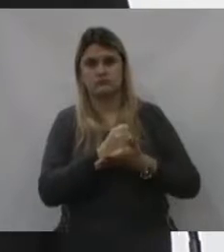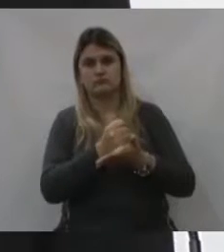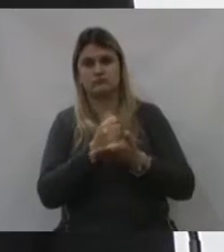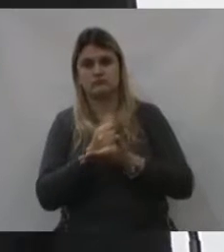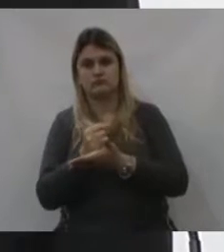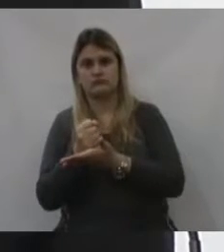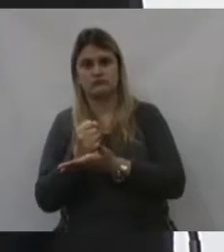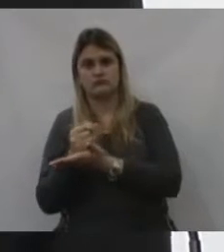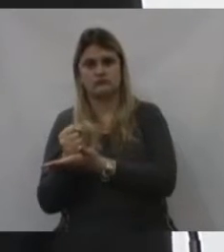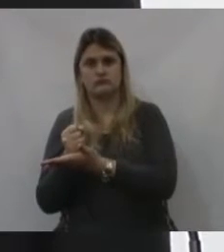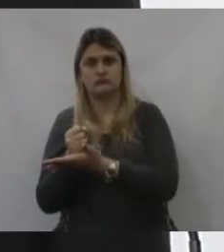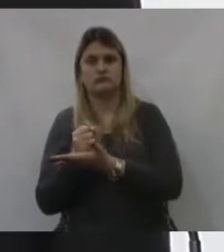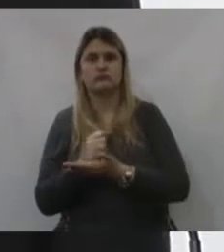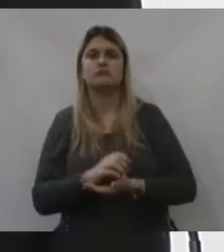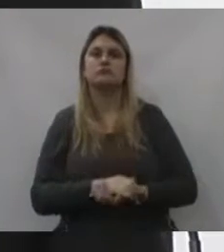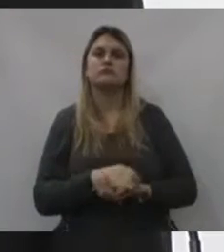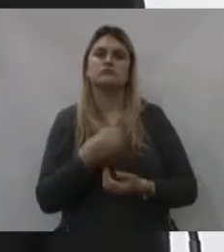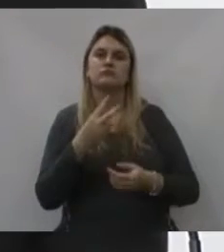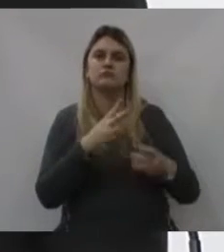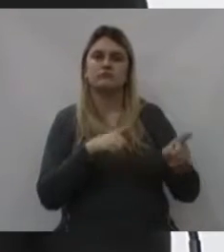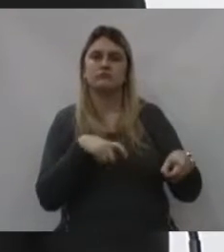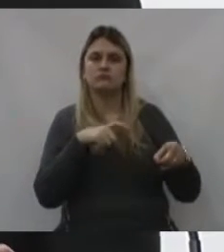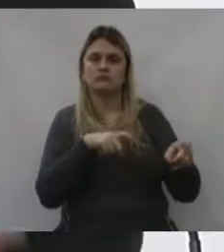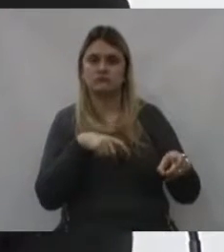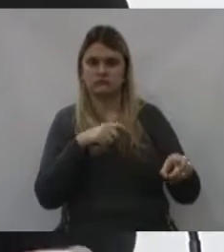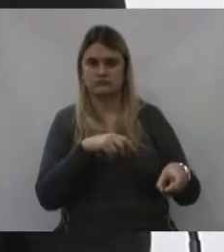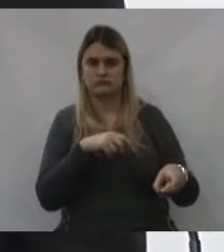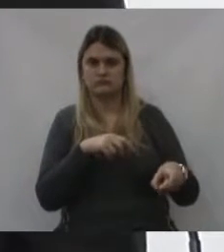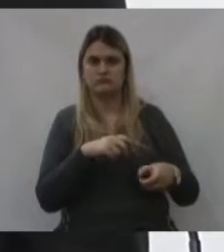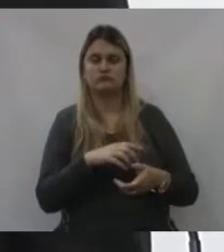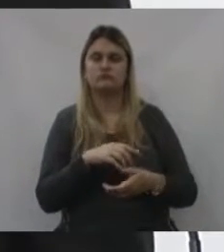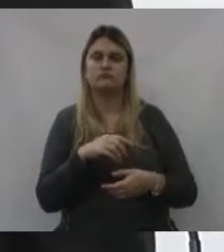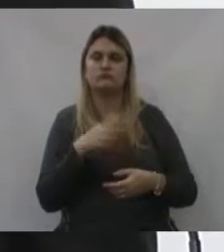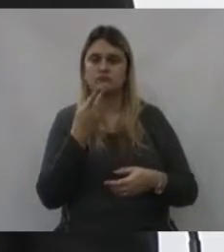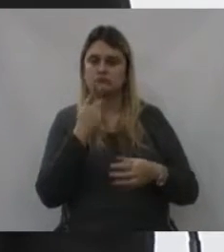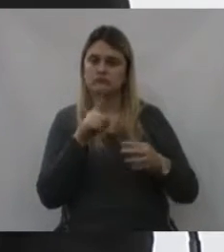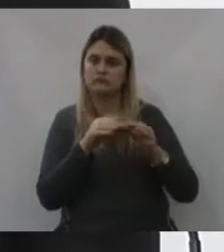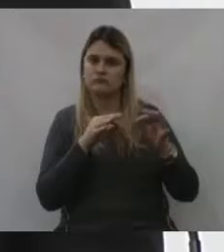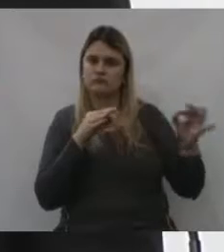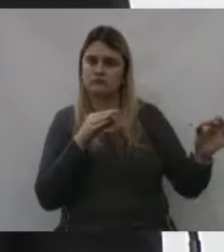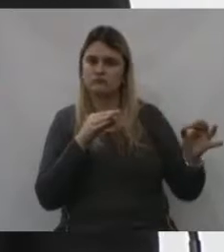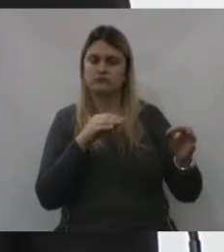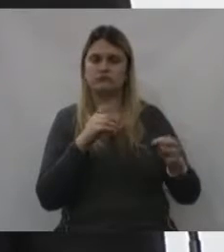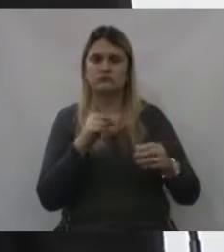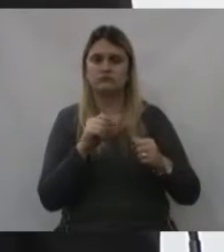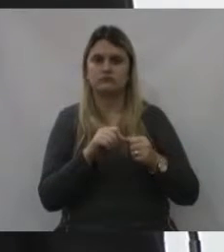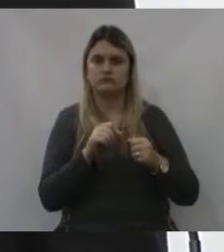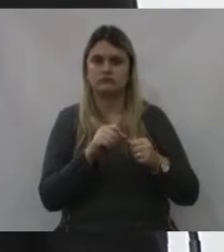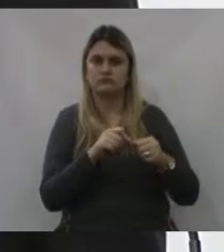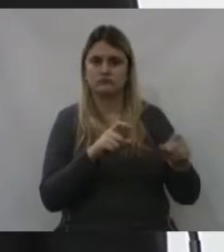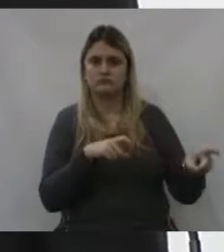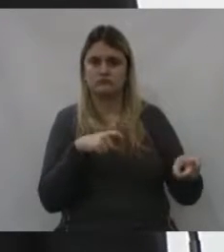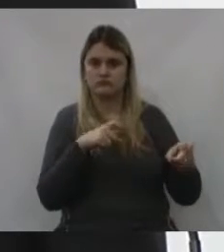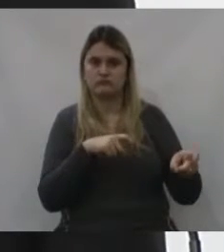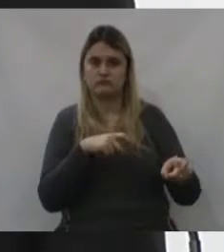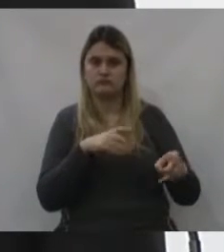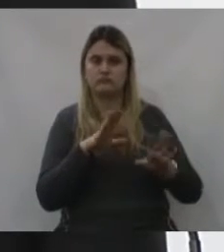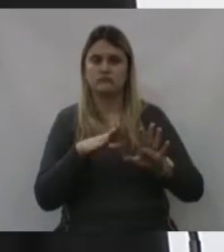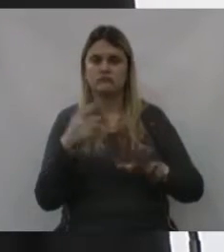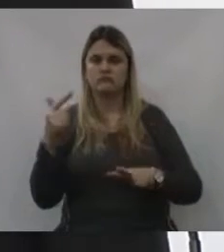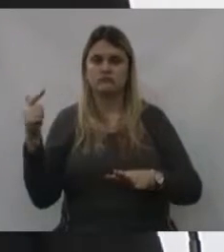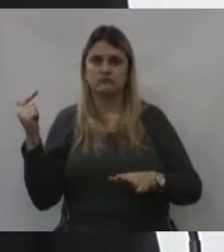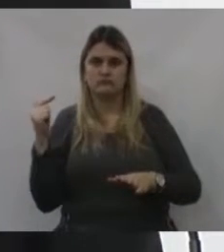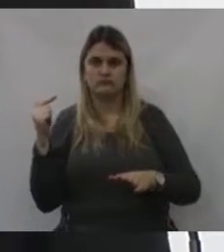como as escolas, tirando as duas do interior, que a ideia não era iniciar, num primeiro momento, não fazer as do